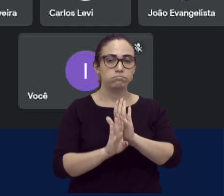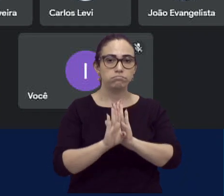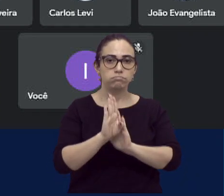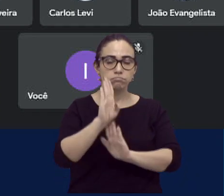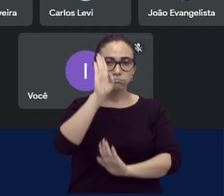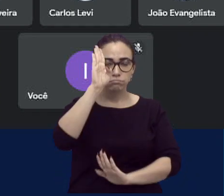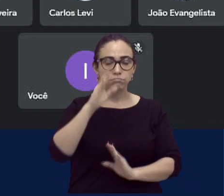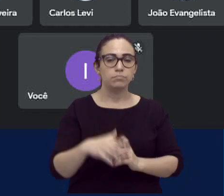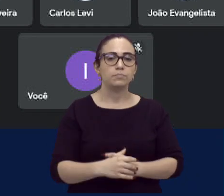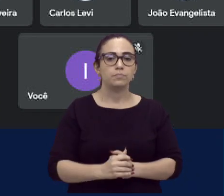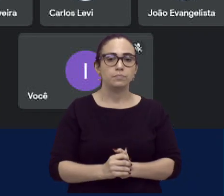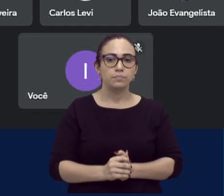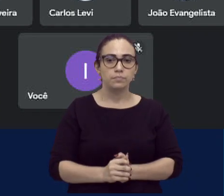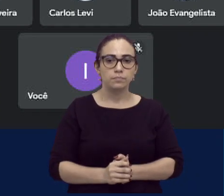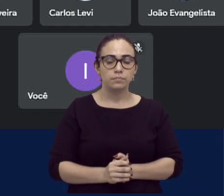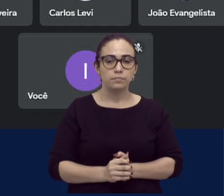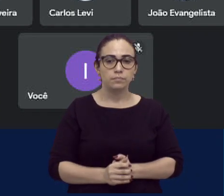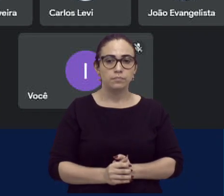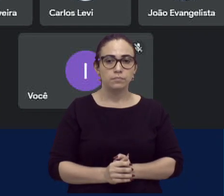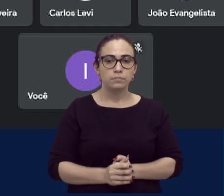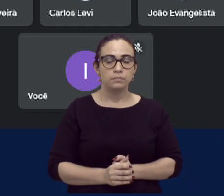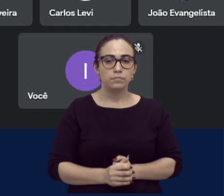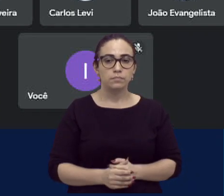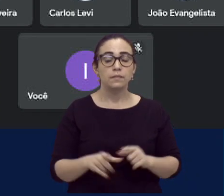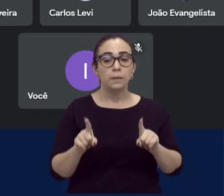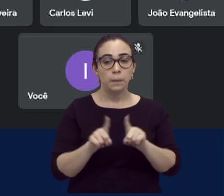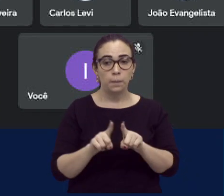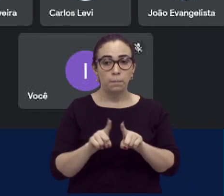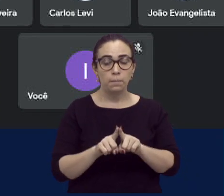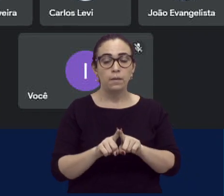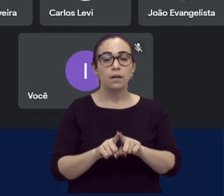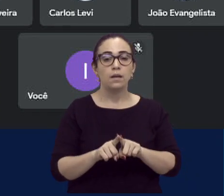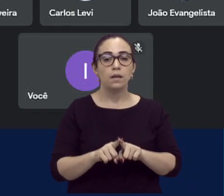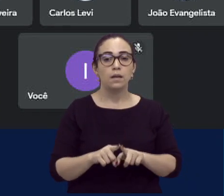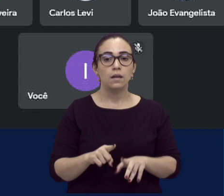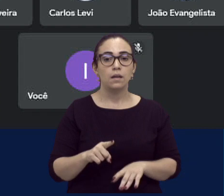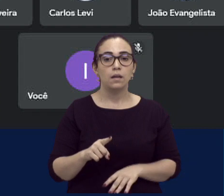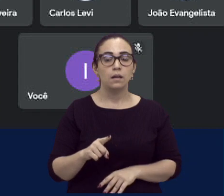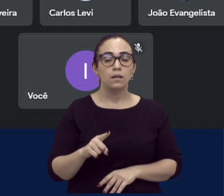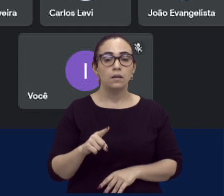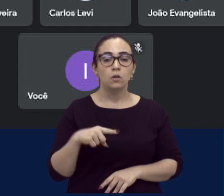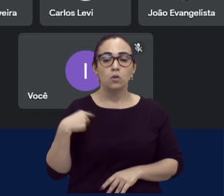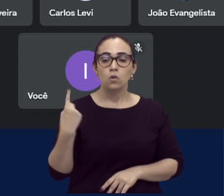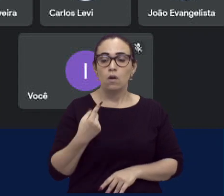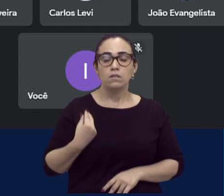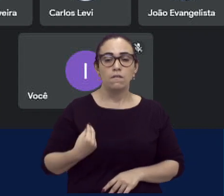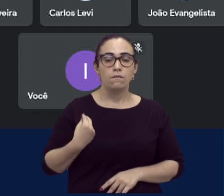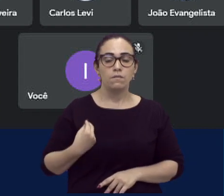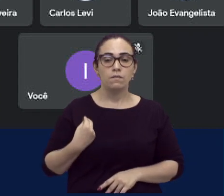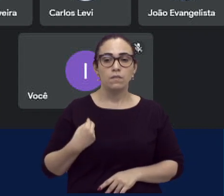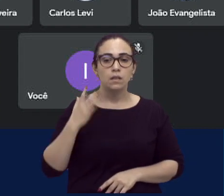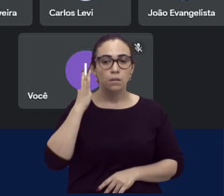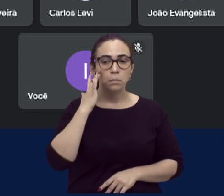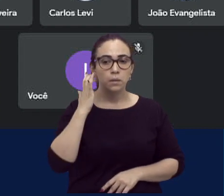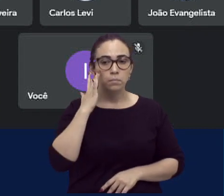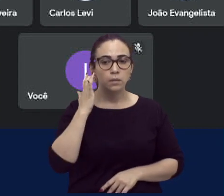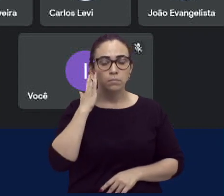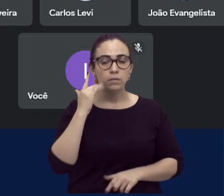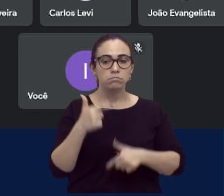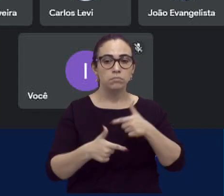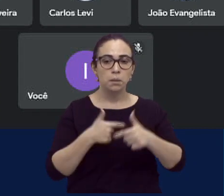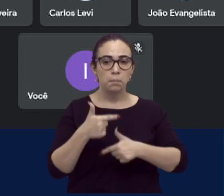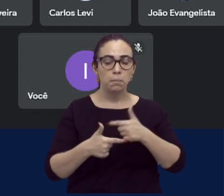na sua comunicação. Isso vale também para a nossa rotina diária, o nosso trabalho, o